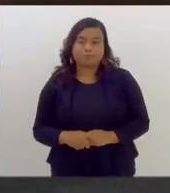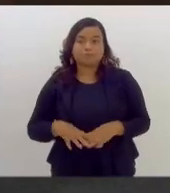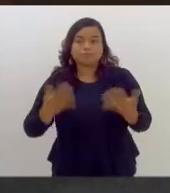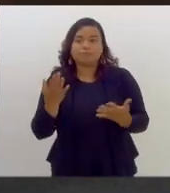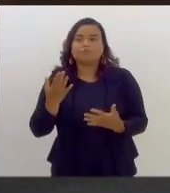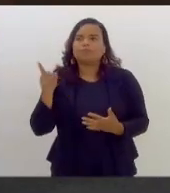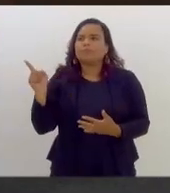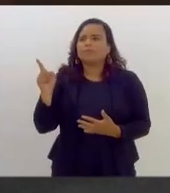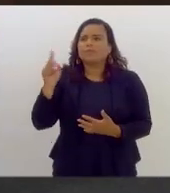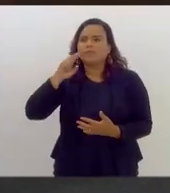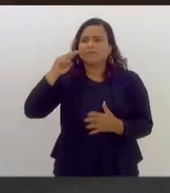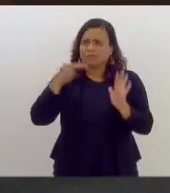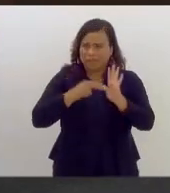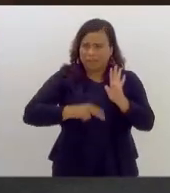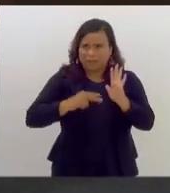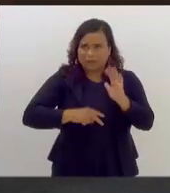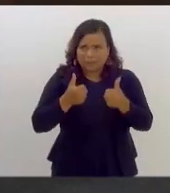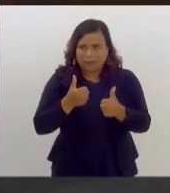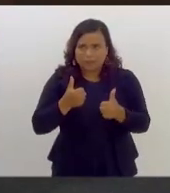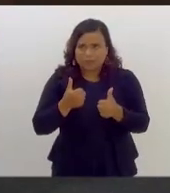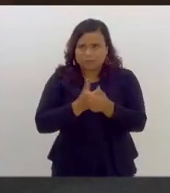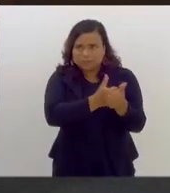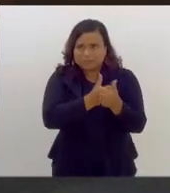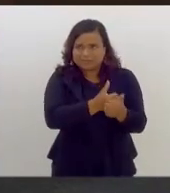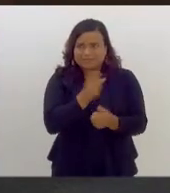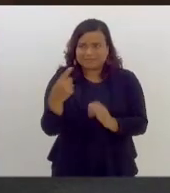Milena, está vendo se eu estou lendo tudo direitinho?